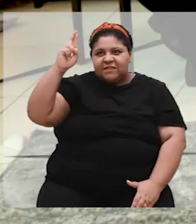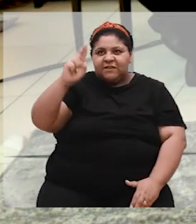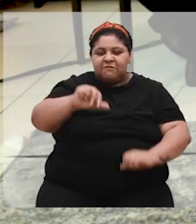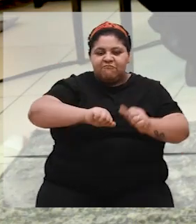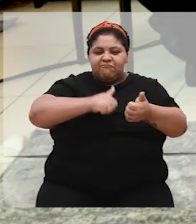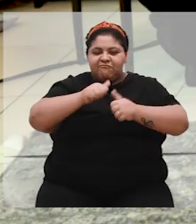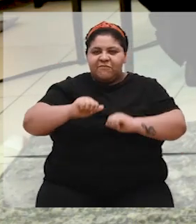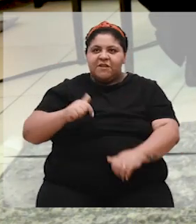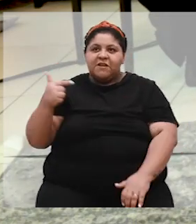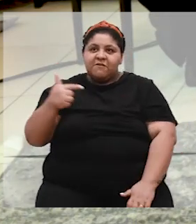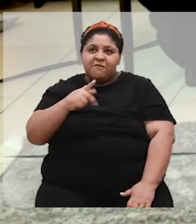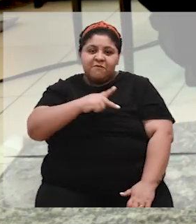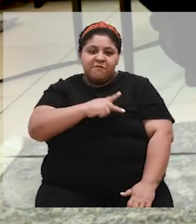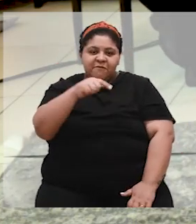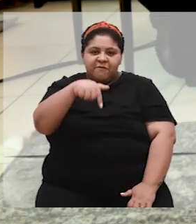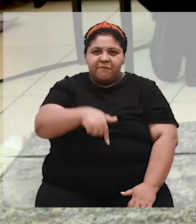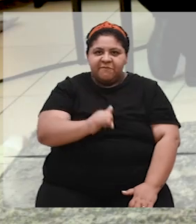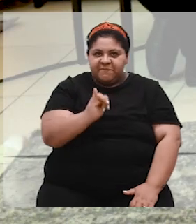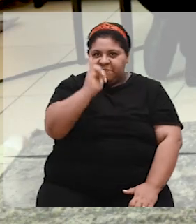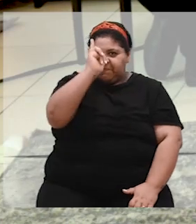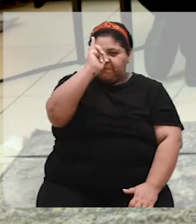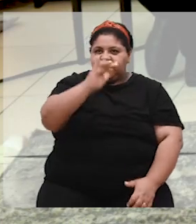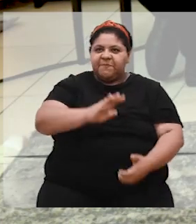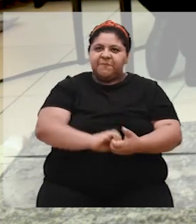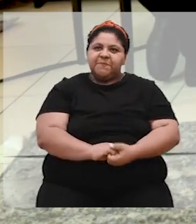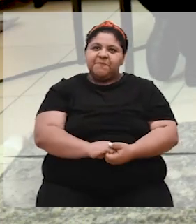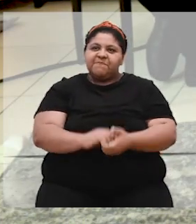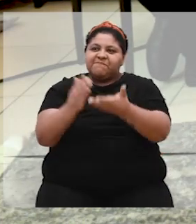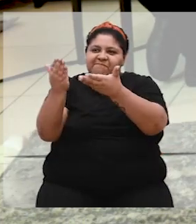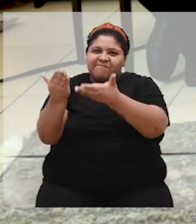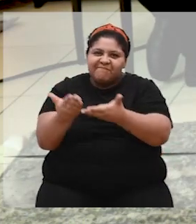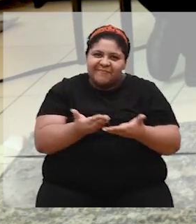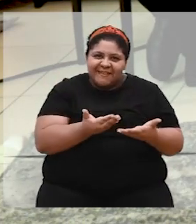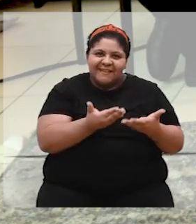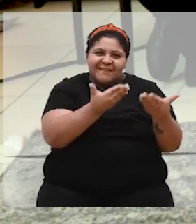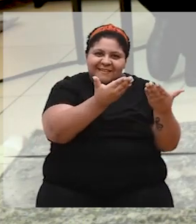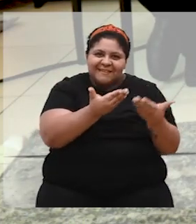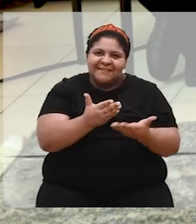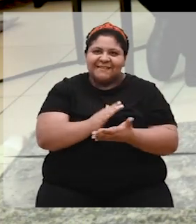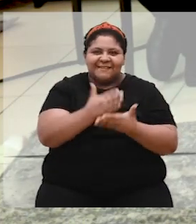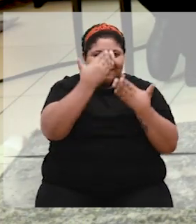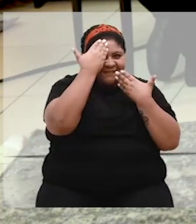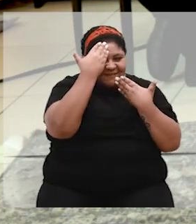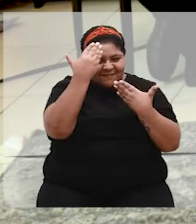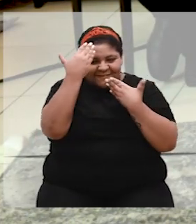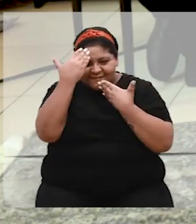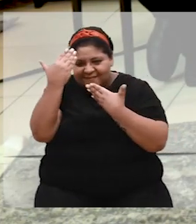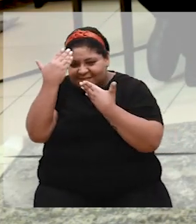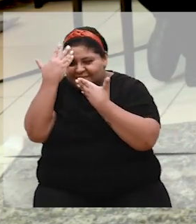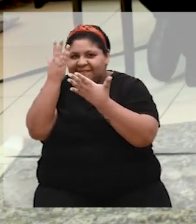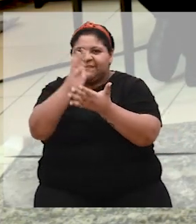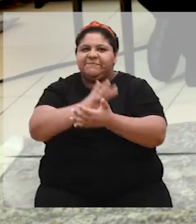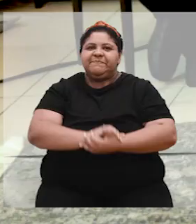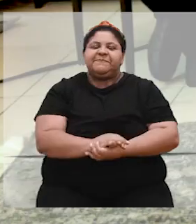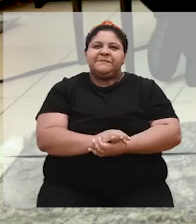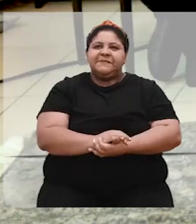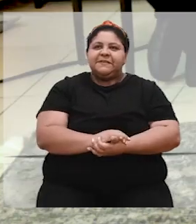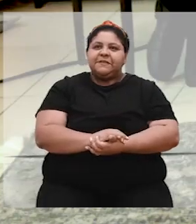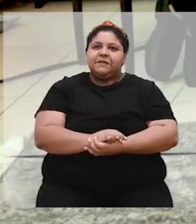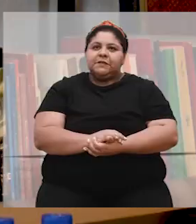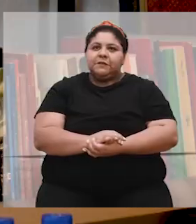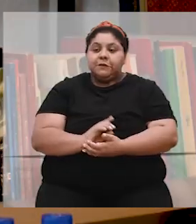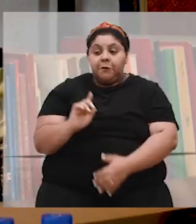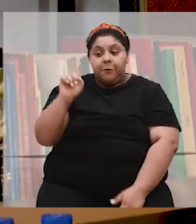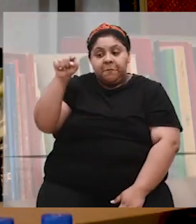e vice-presidente aqui do Instituto de Leitura Quindim. Bem-vindos. Obrigado. Obrigada pela presença. Obrigado.